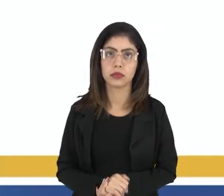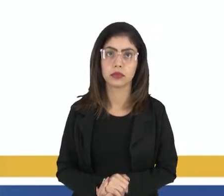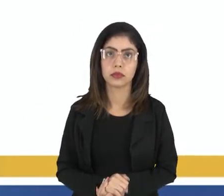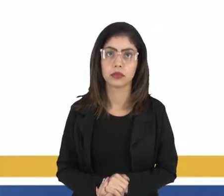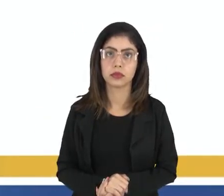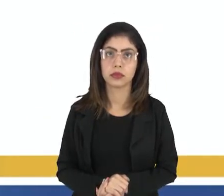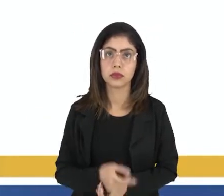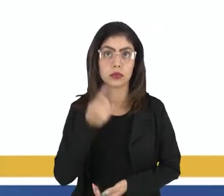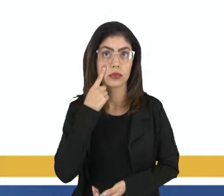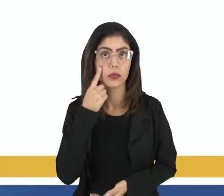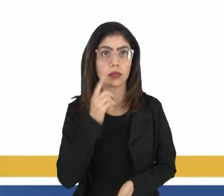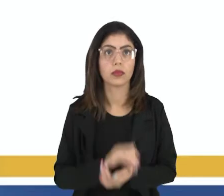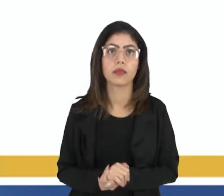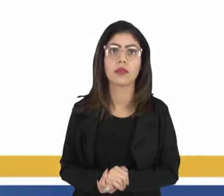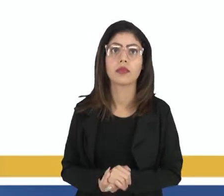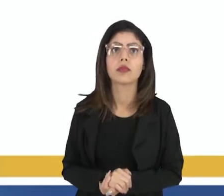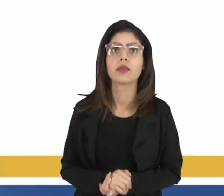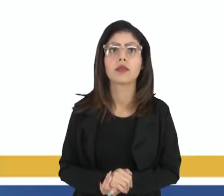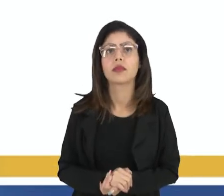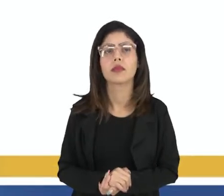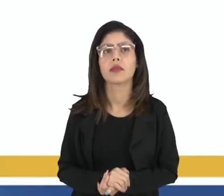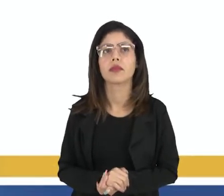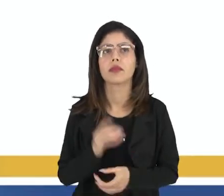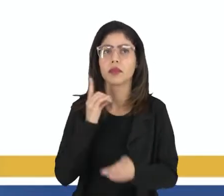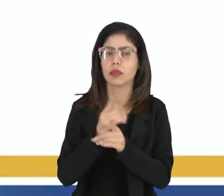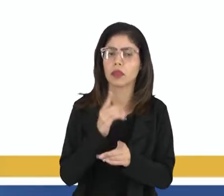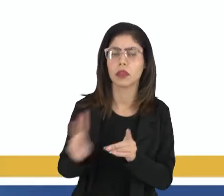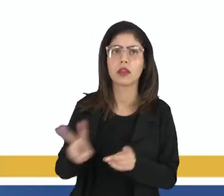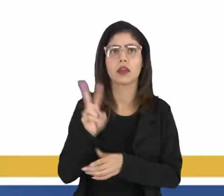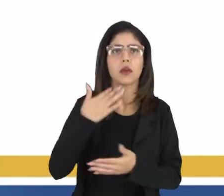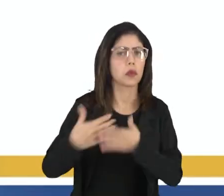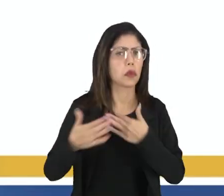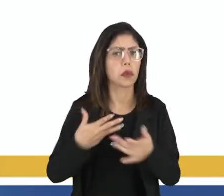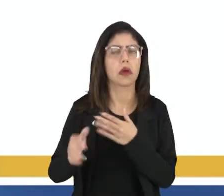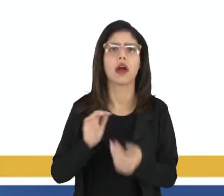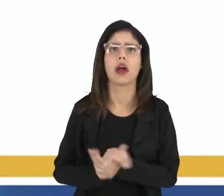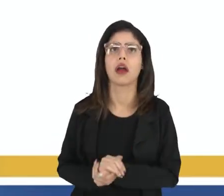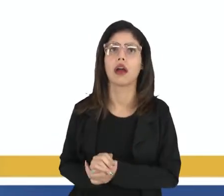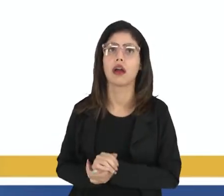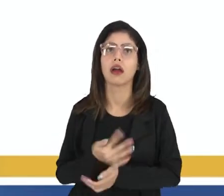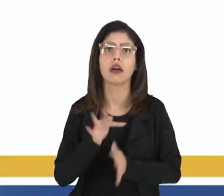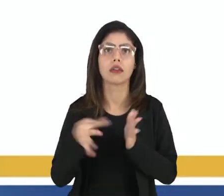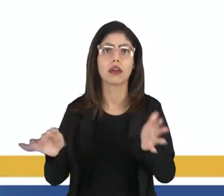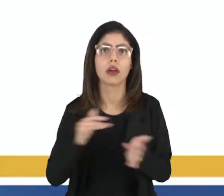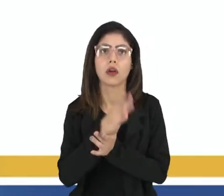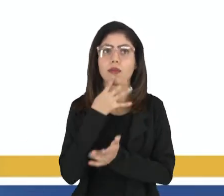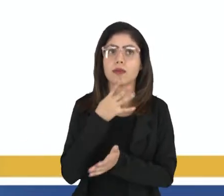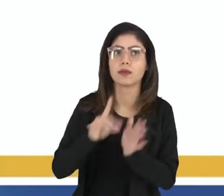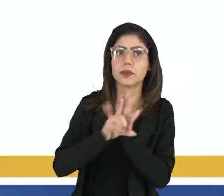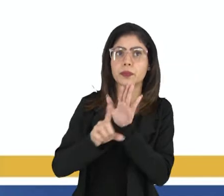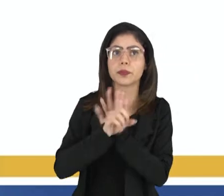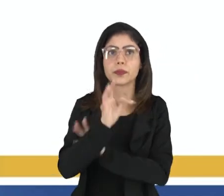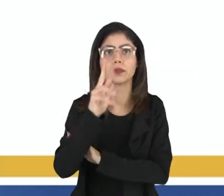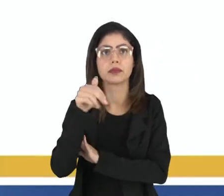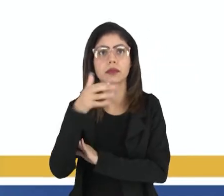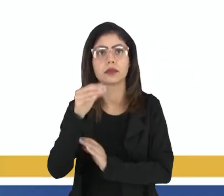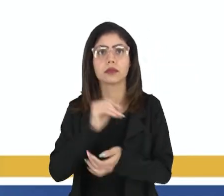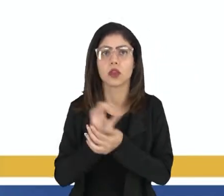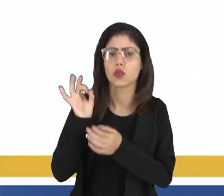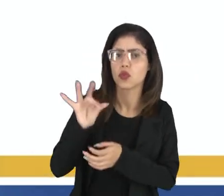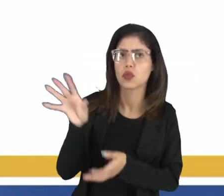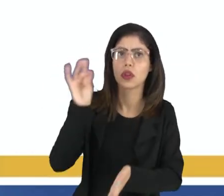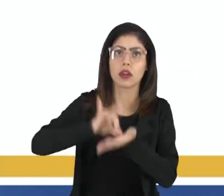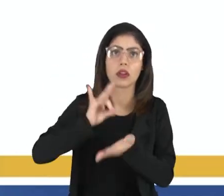função, vejamos, para encontrar o valor numérico de qualquer função, conhecendo a sua lei de formação,